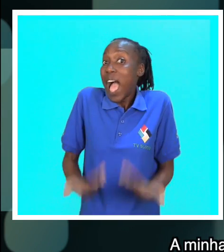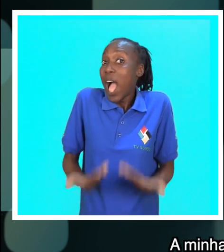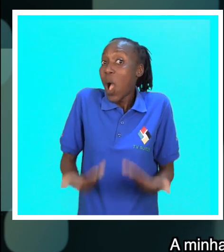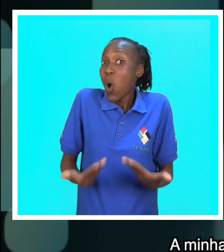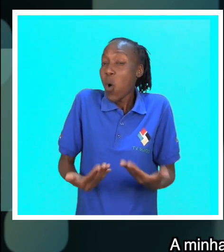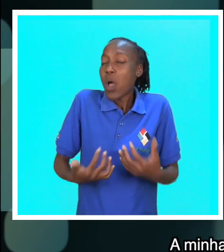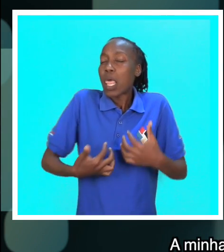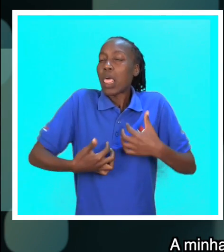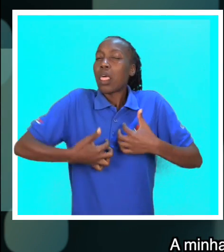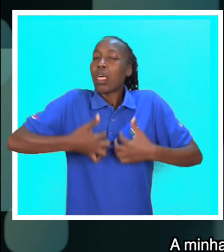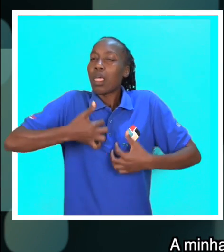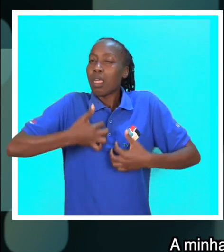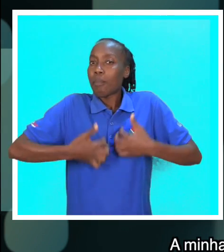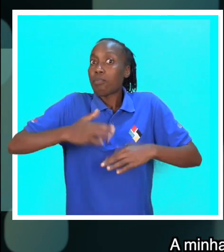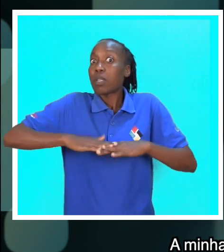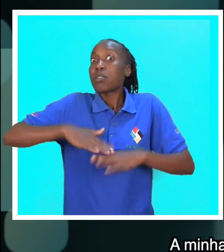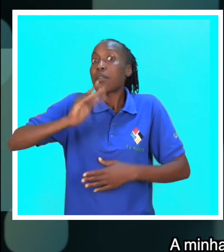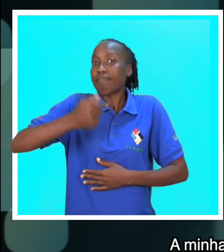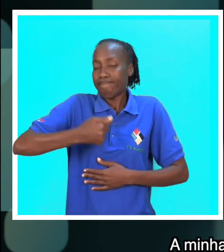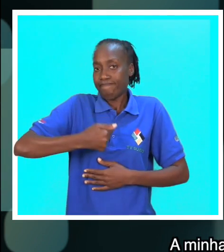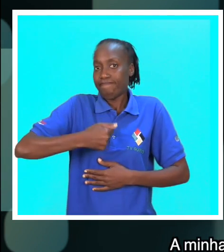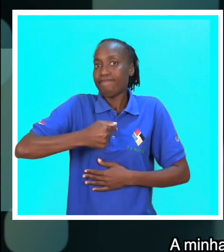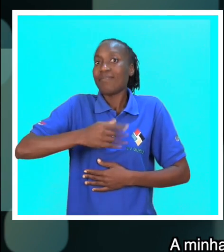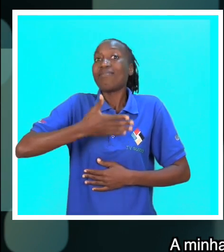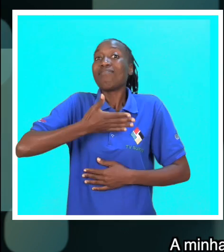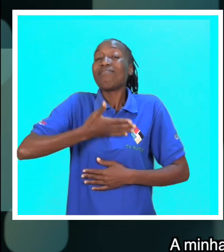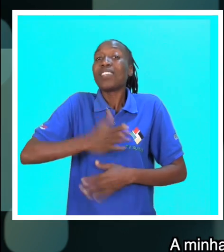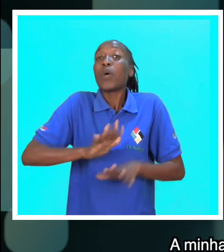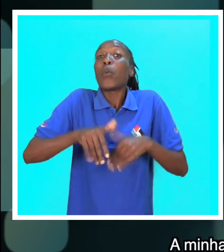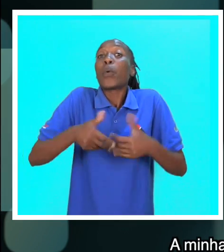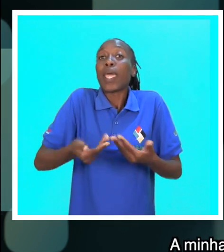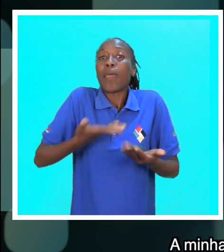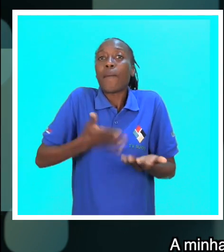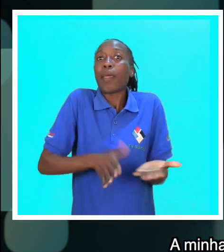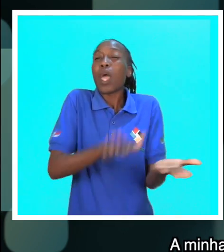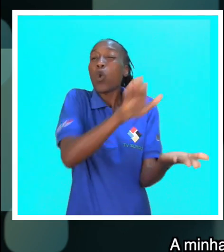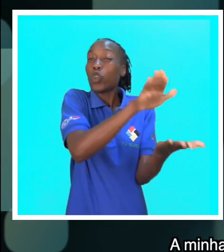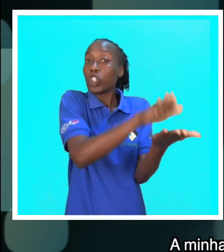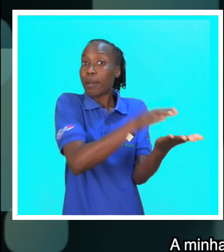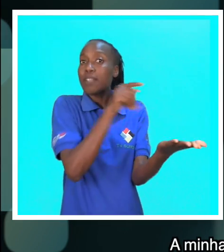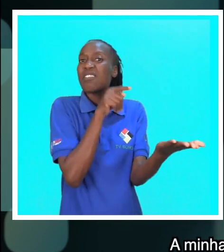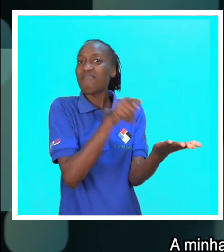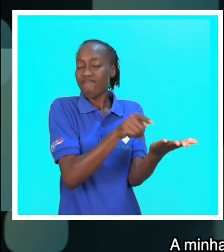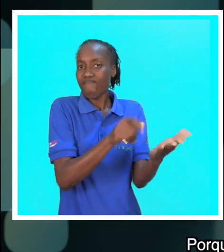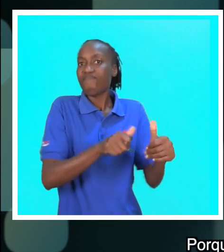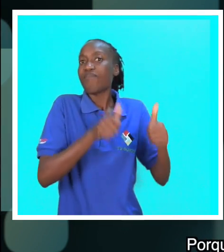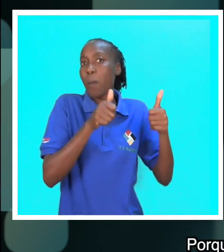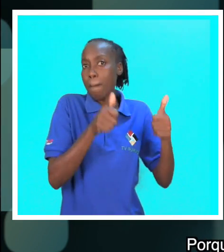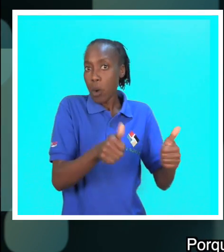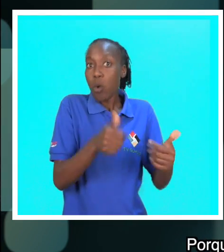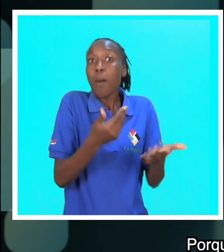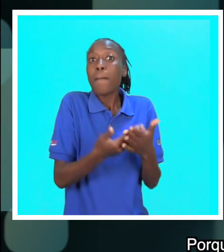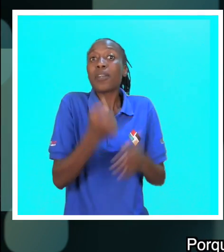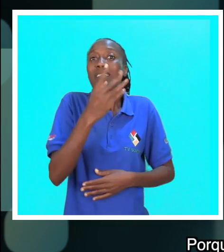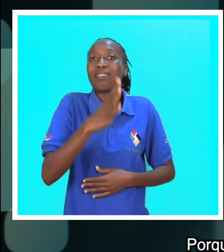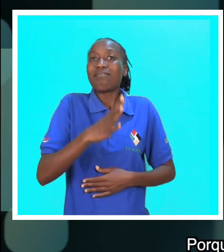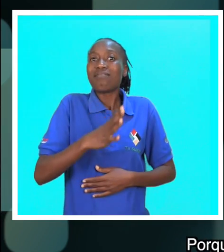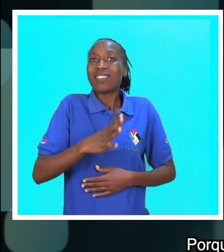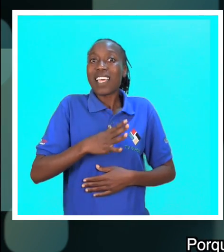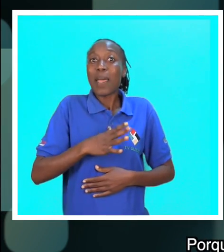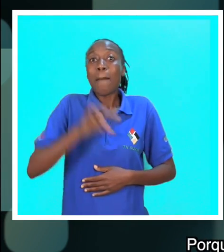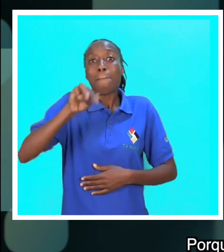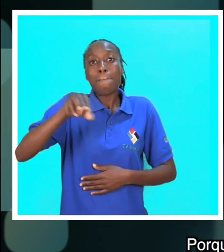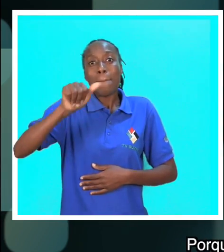E do momento, a preocupação que eu tenho é que é a preocupação de ter um bom espaço. Porque tenho